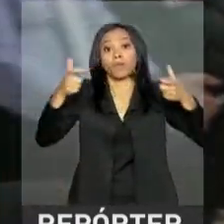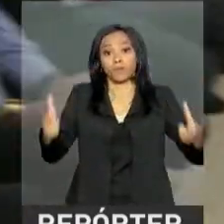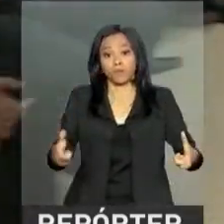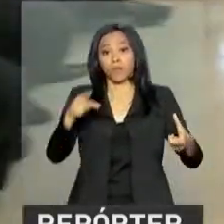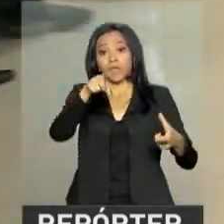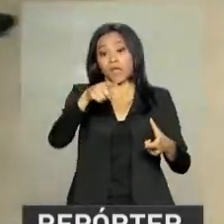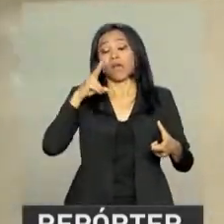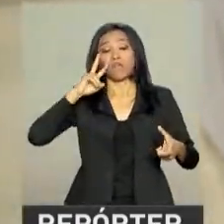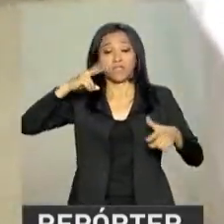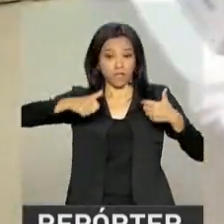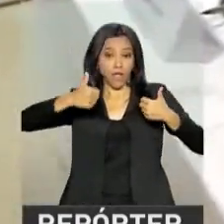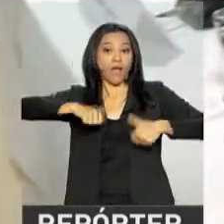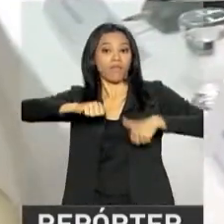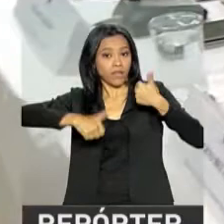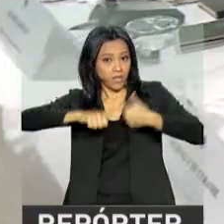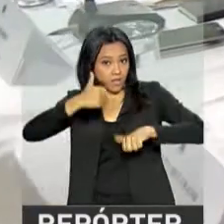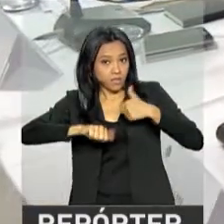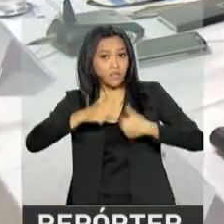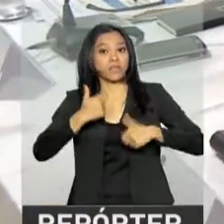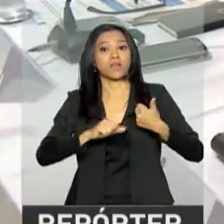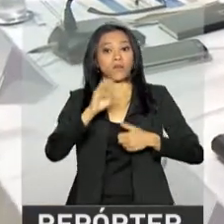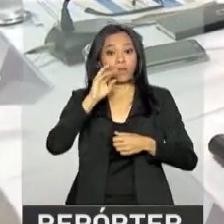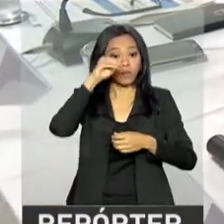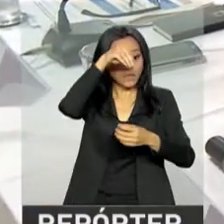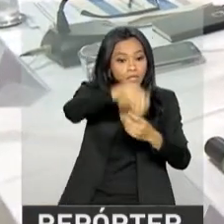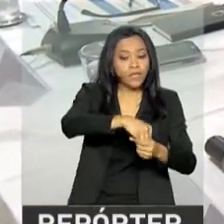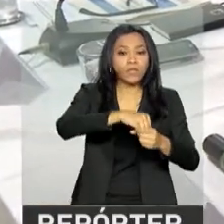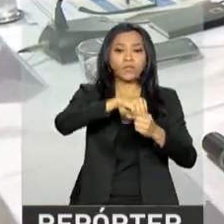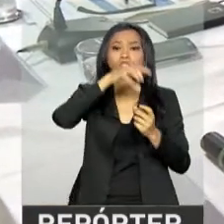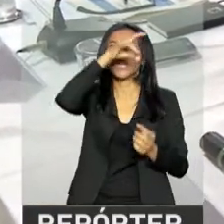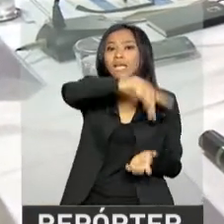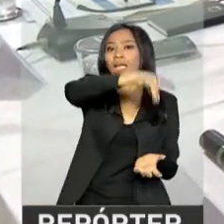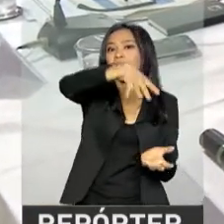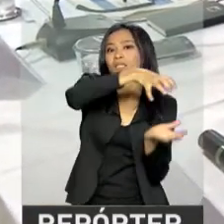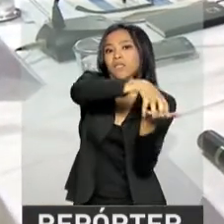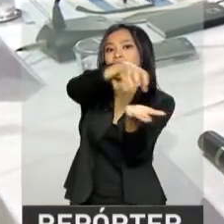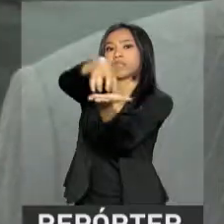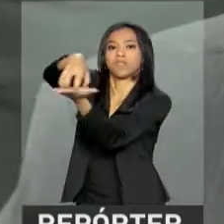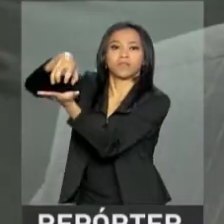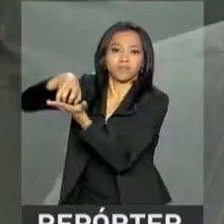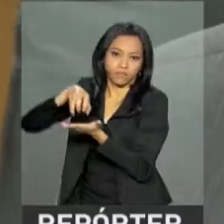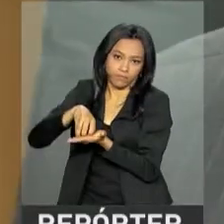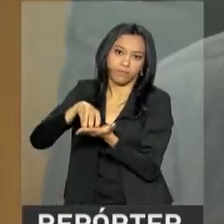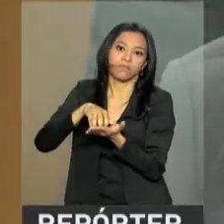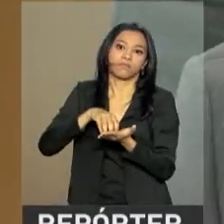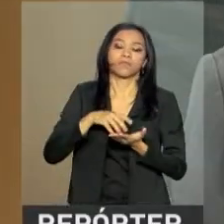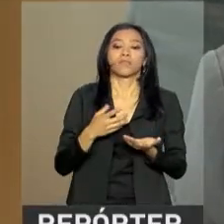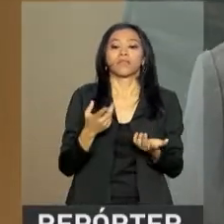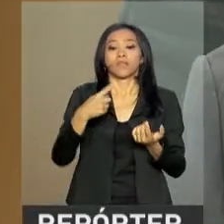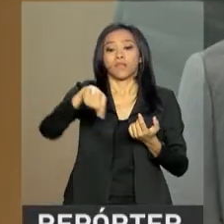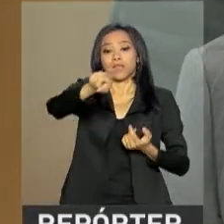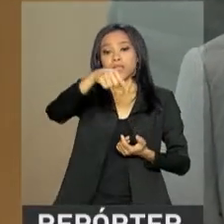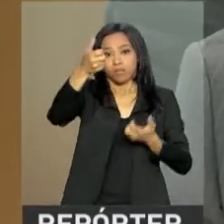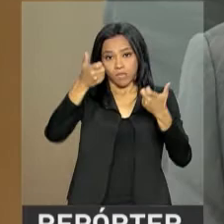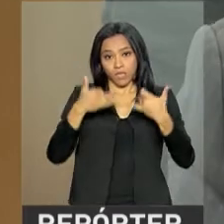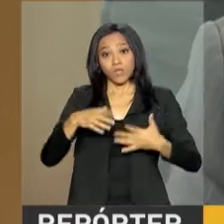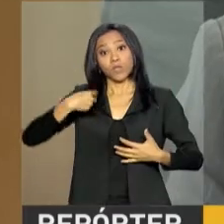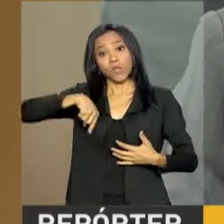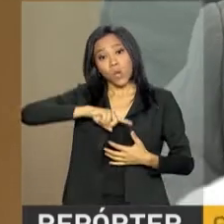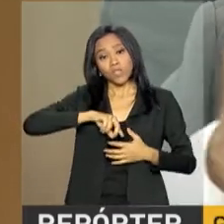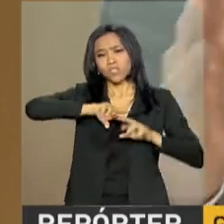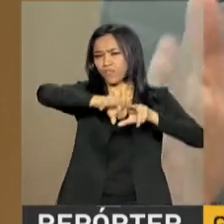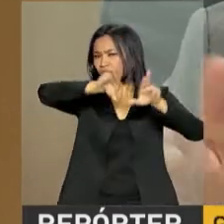submetidas a avaliações externas de eficiência e eficácia no decorrer do contrato nós estamos reconhecendo o trabalho de